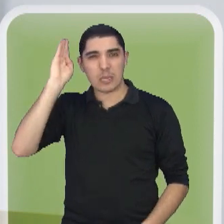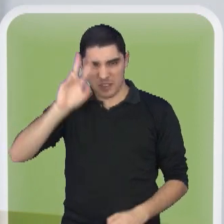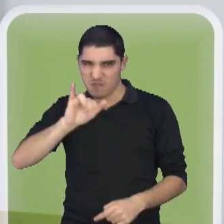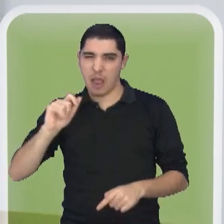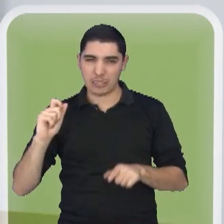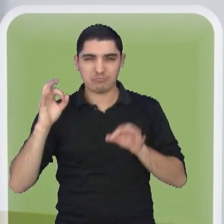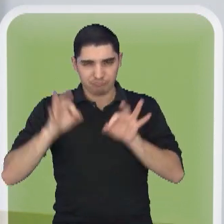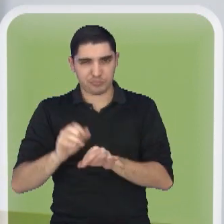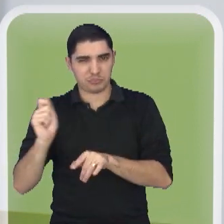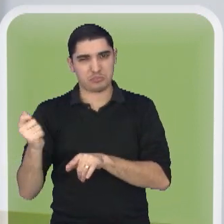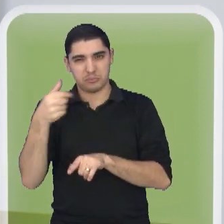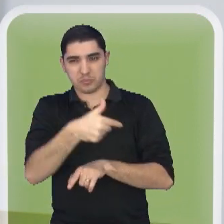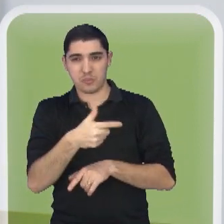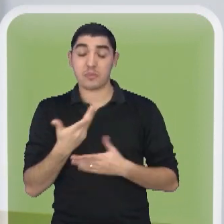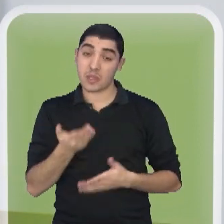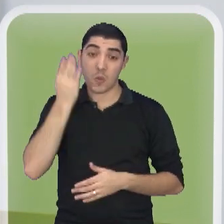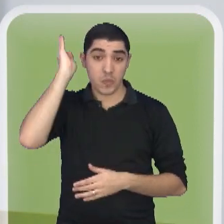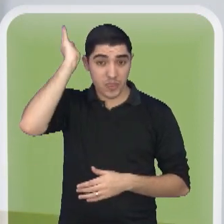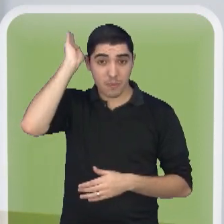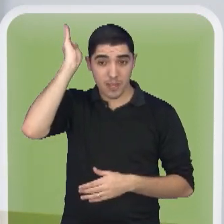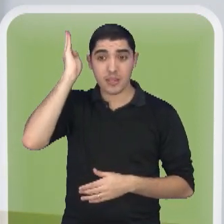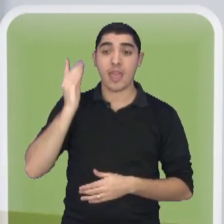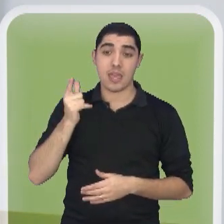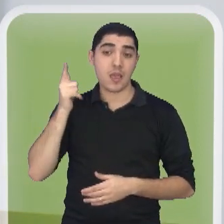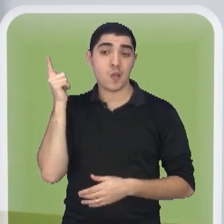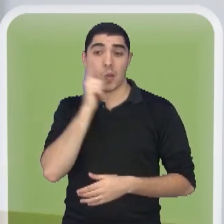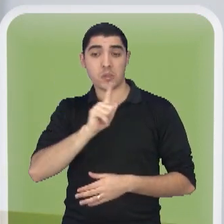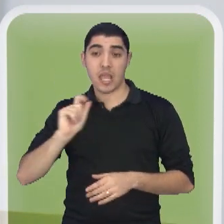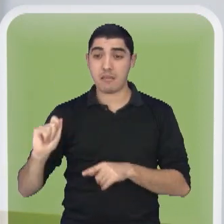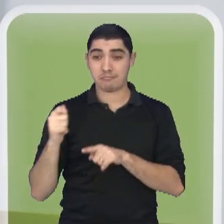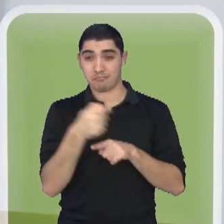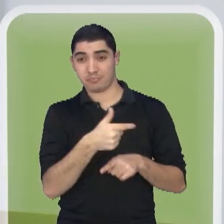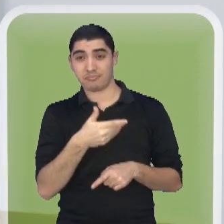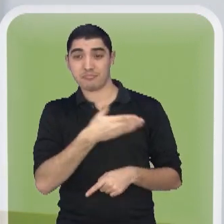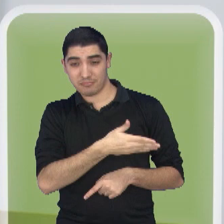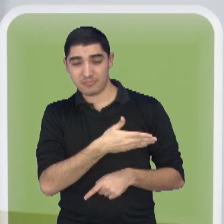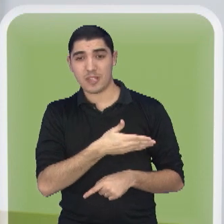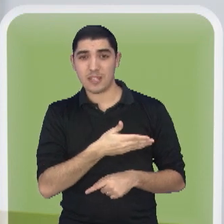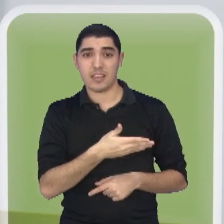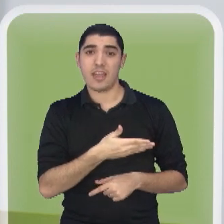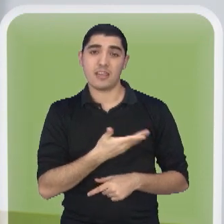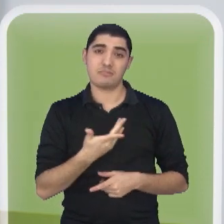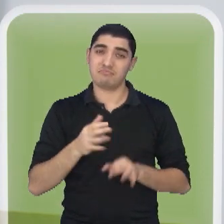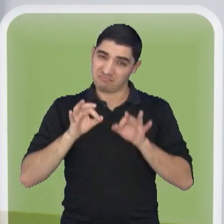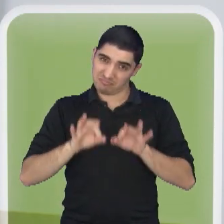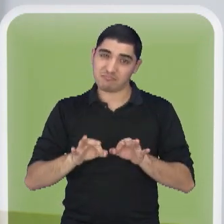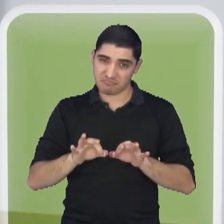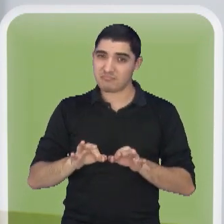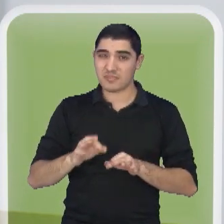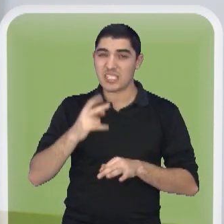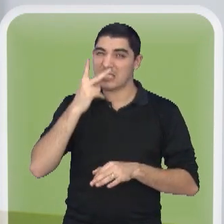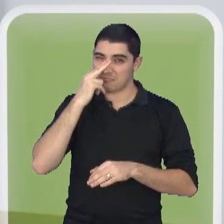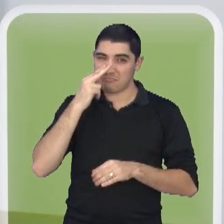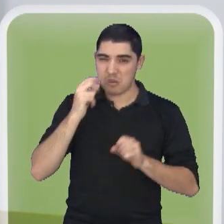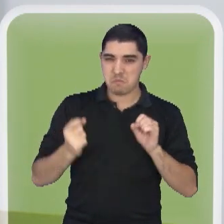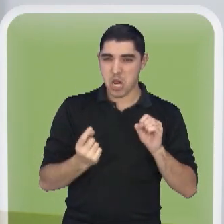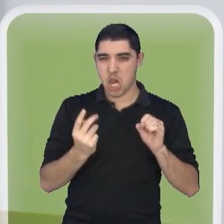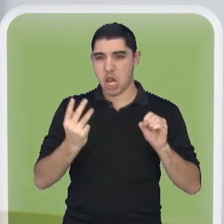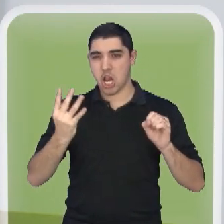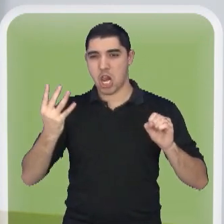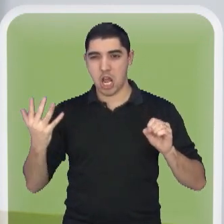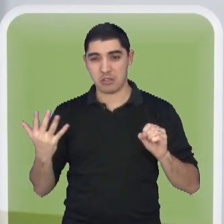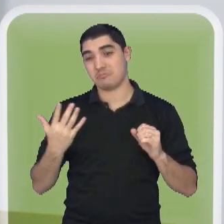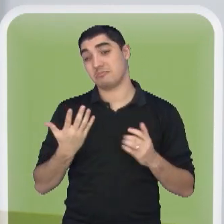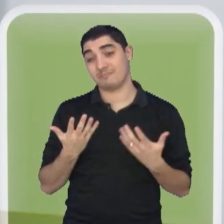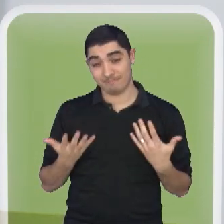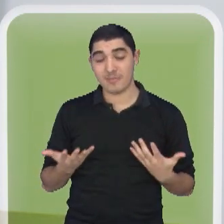grupo, então o Taubaté tem chances contra o Crespon de vencer, muito provavelmente vai vencer por goleada, então vai fazer um bom